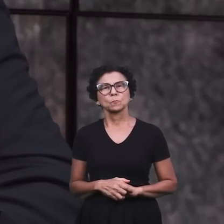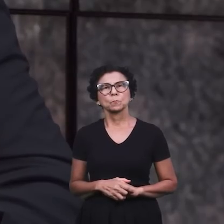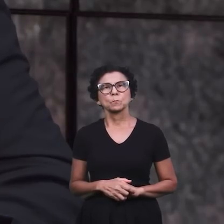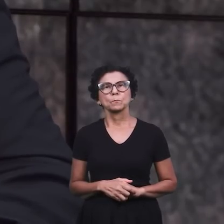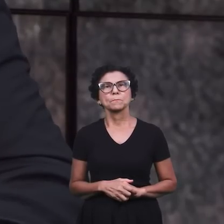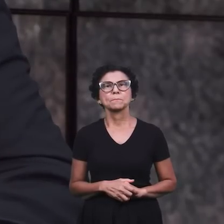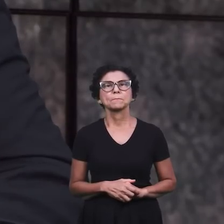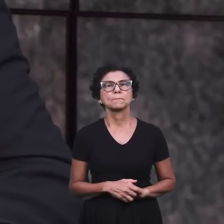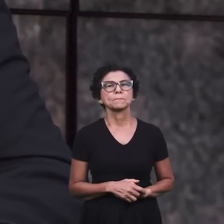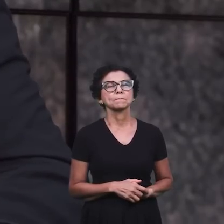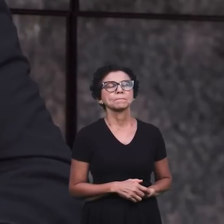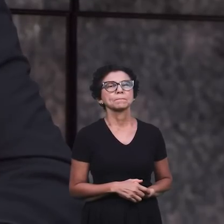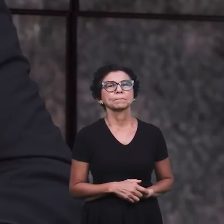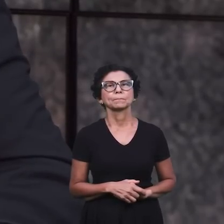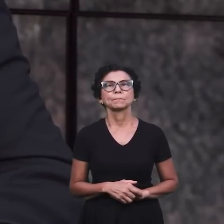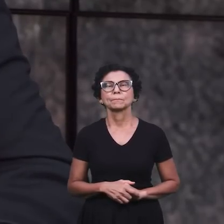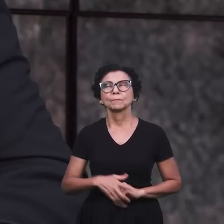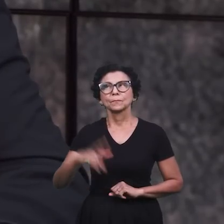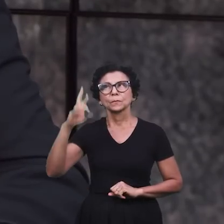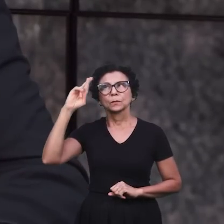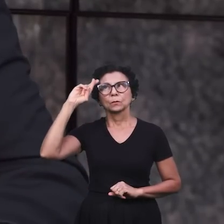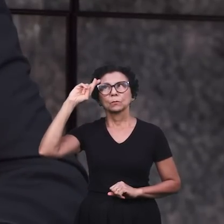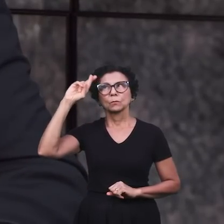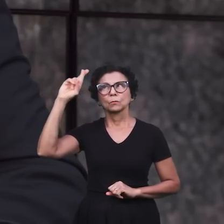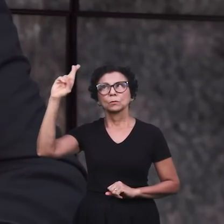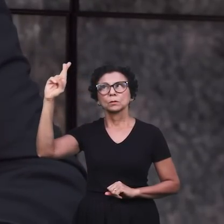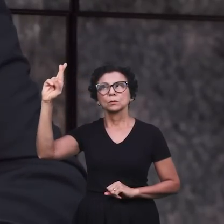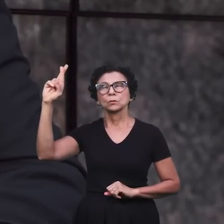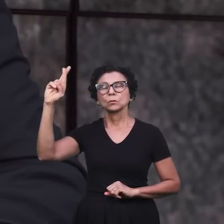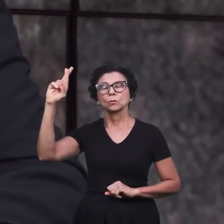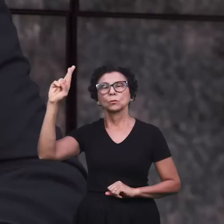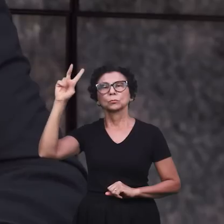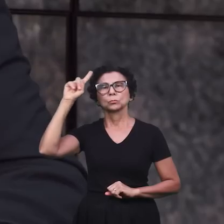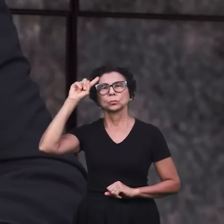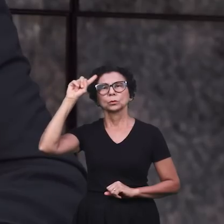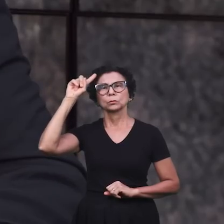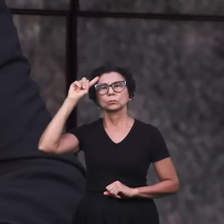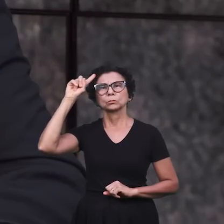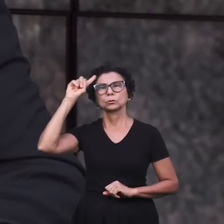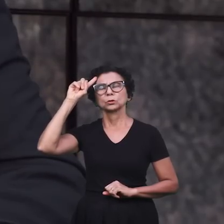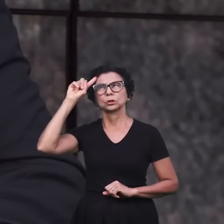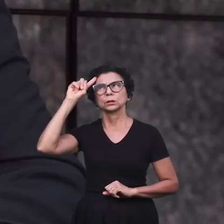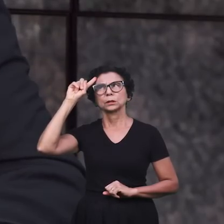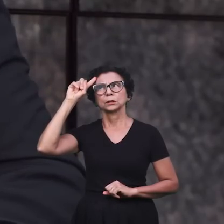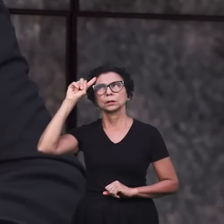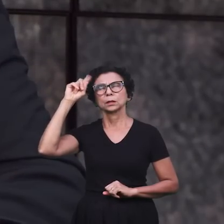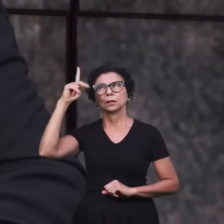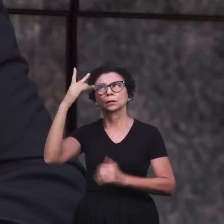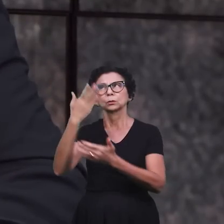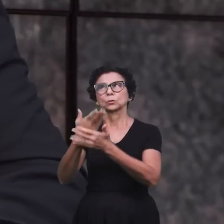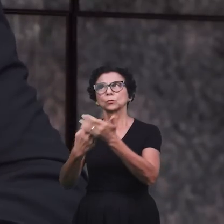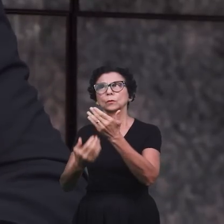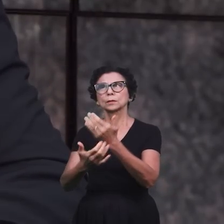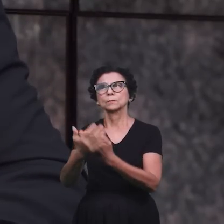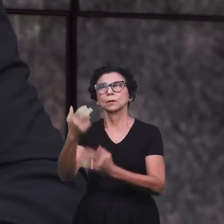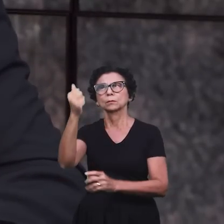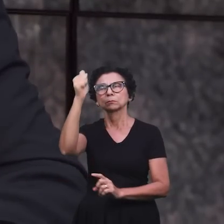que o Senhor estendeu as mãos todos os dias a um povo contradizente e